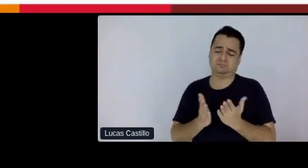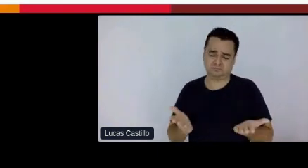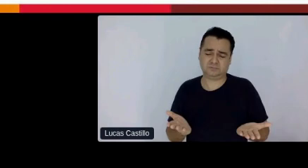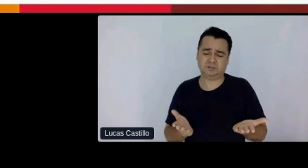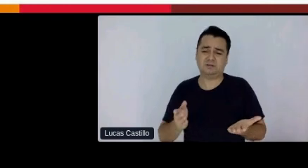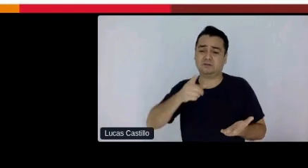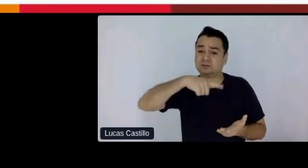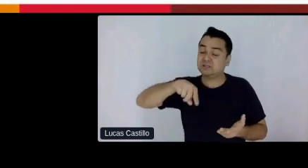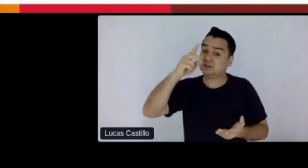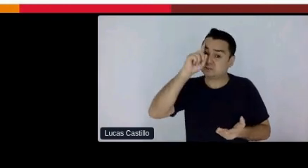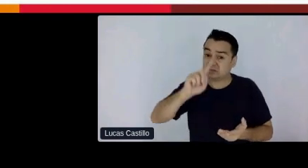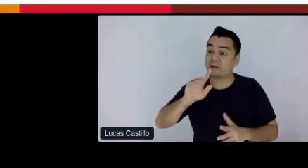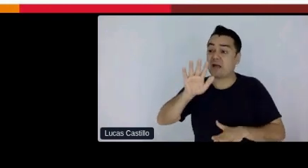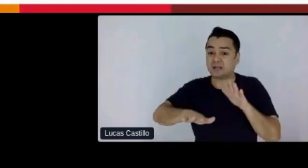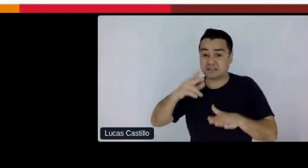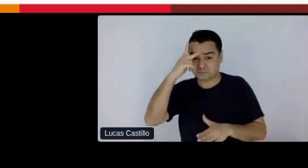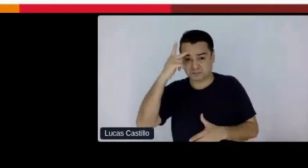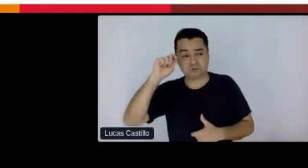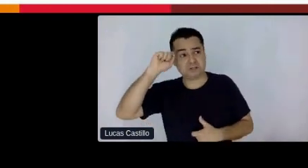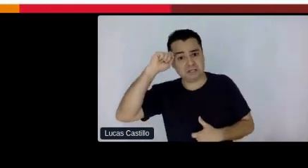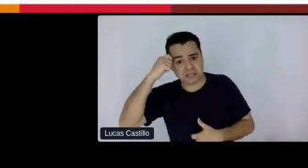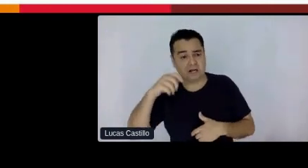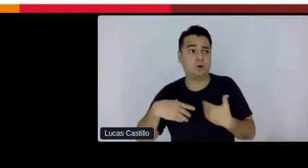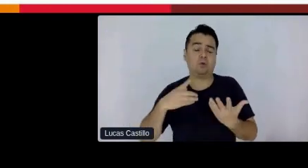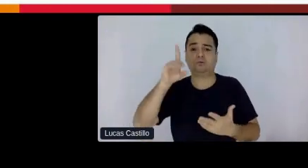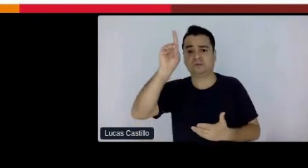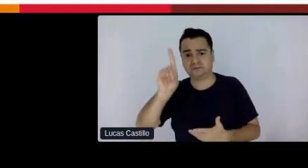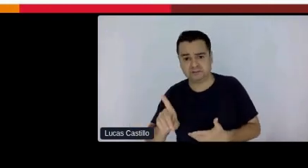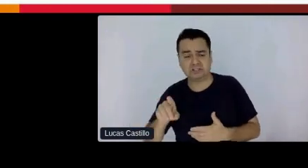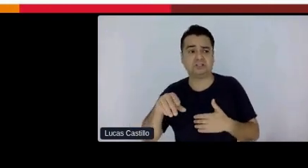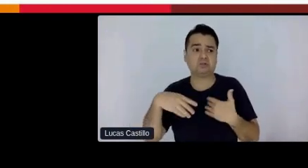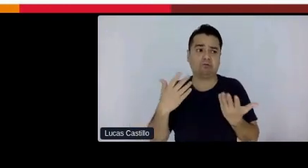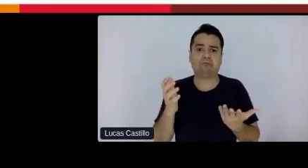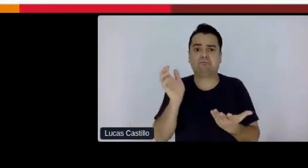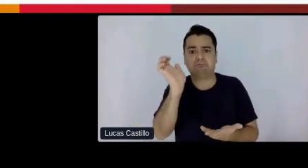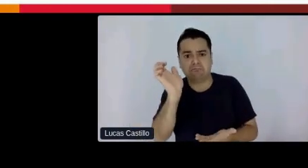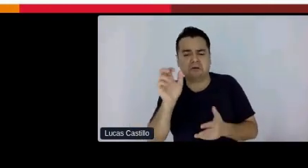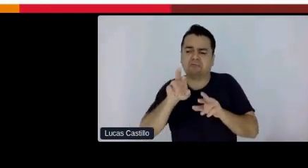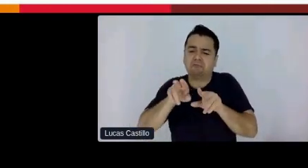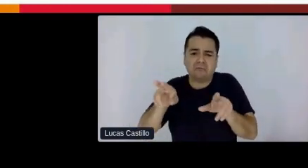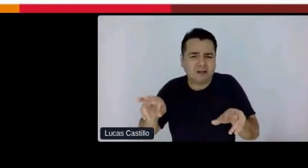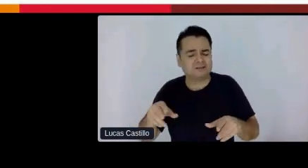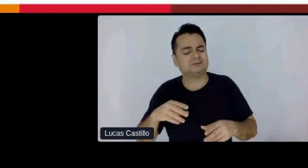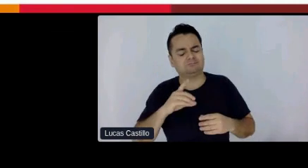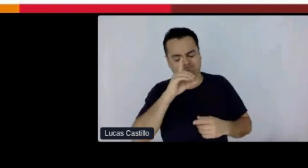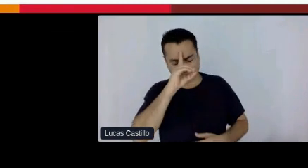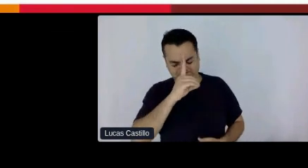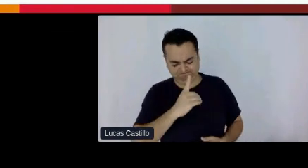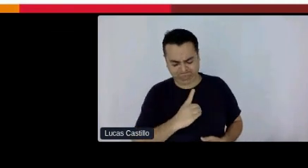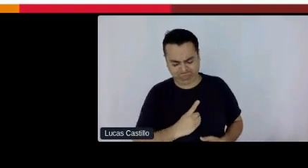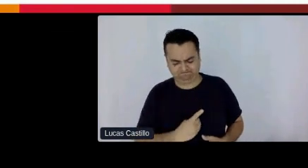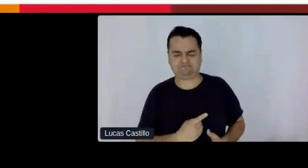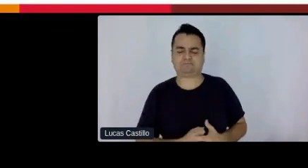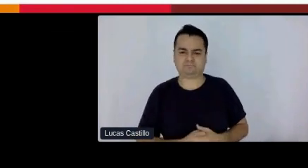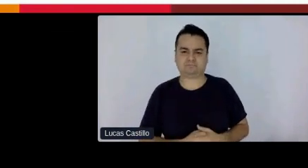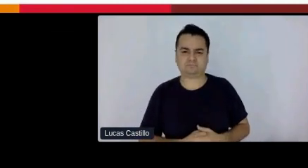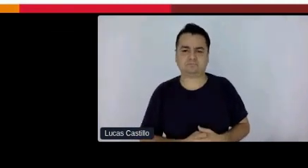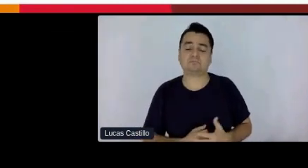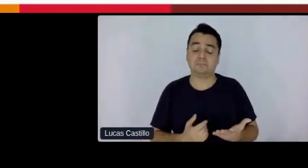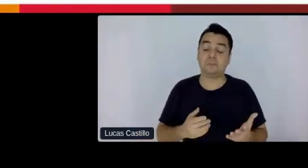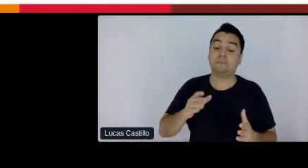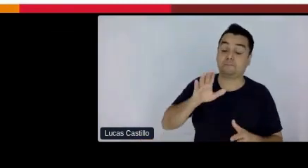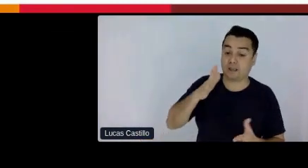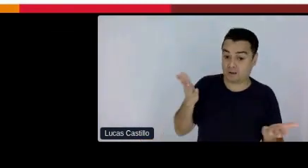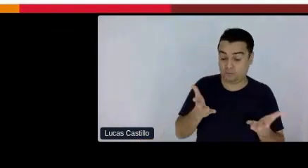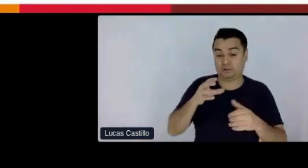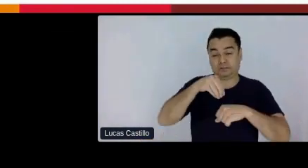impacta na vida das pessoas pertencentes aos grupos minoritários. Aqui eu trago algumas dicas de